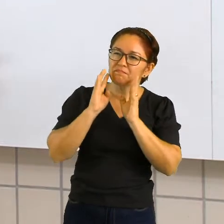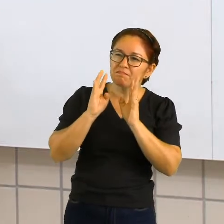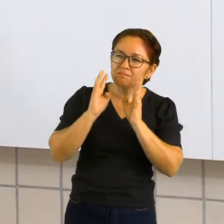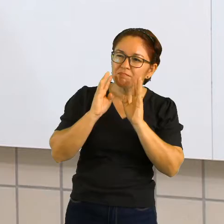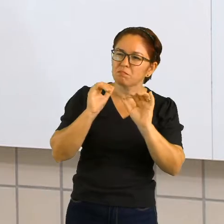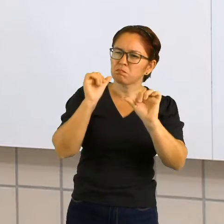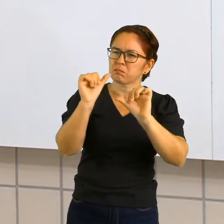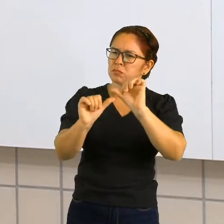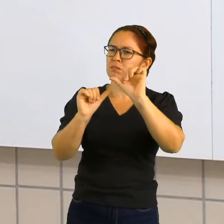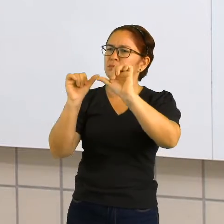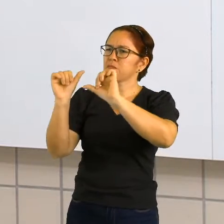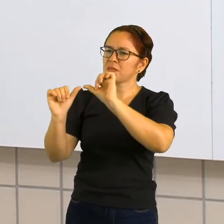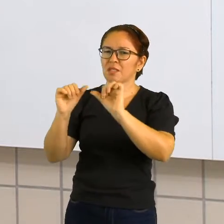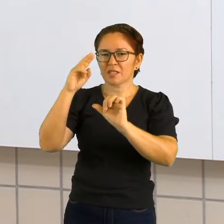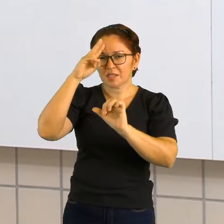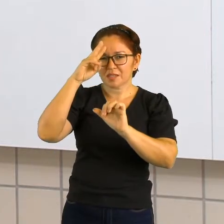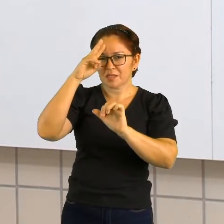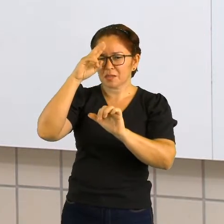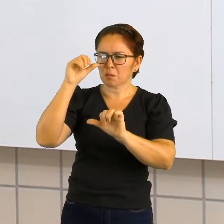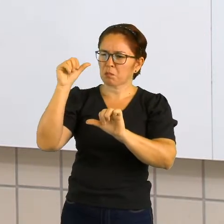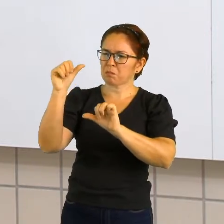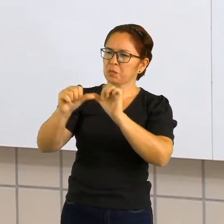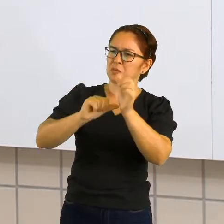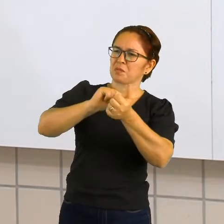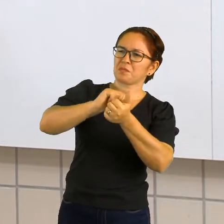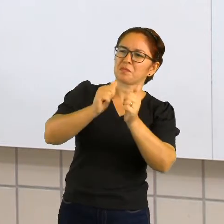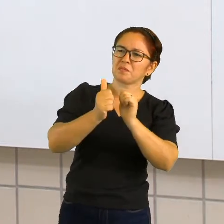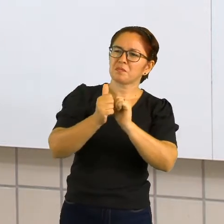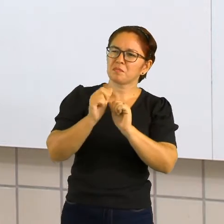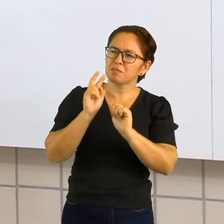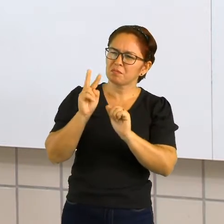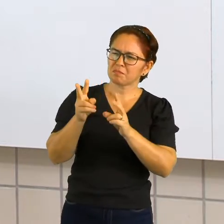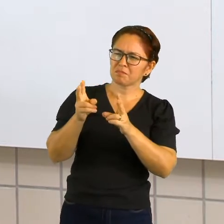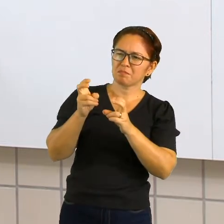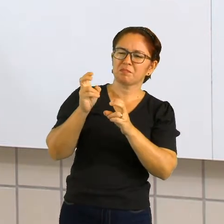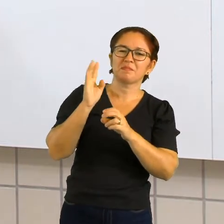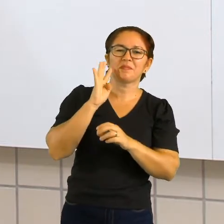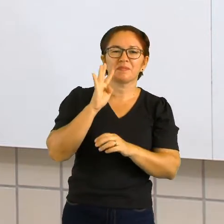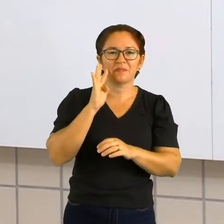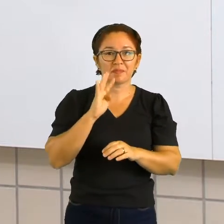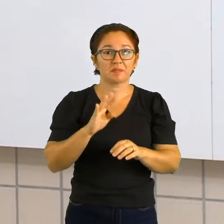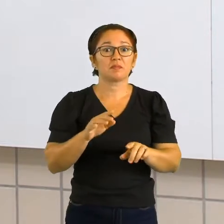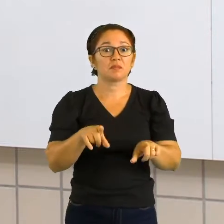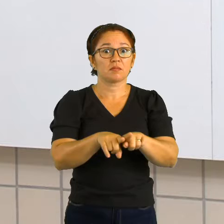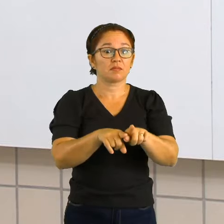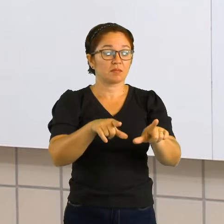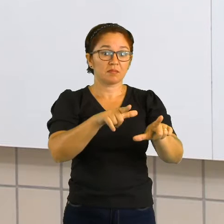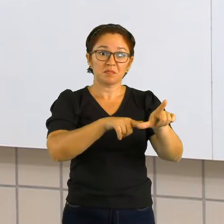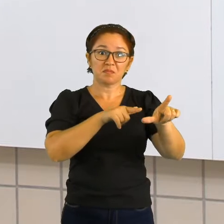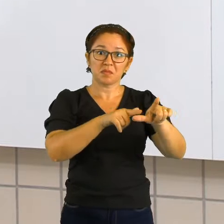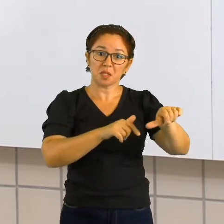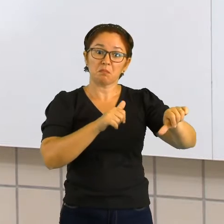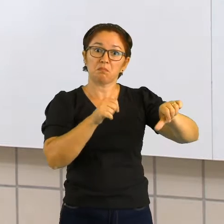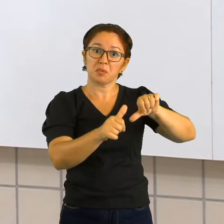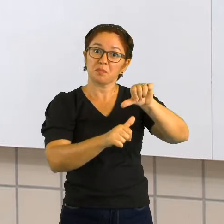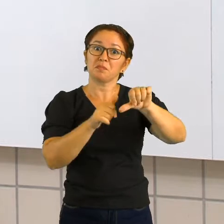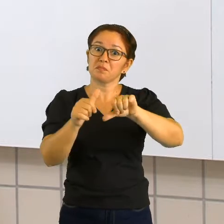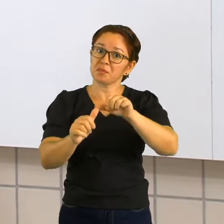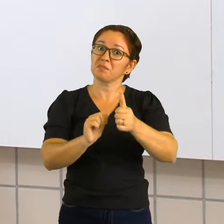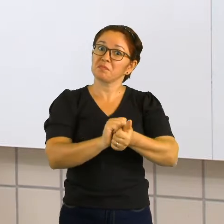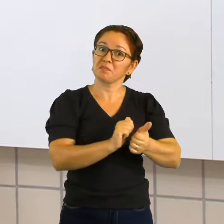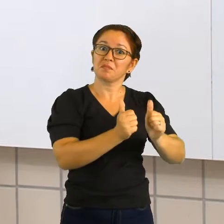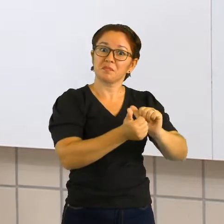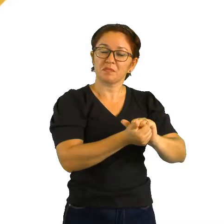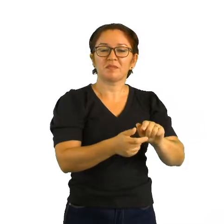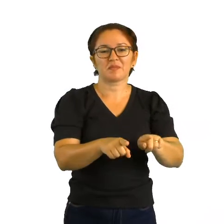né, dos contos de fada, tanto nos livros como até nos filmes que eles gravaram ultimamente.